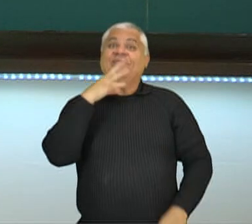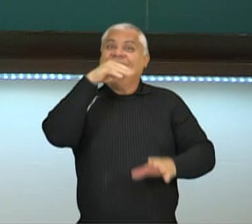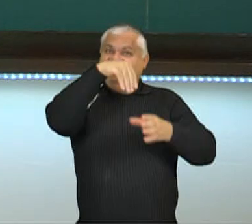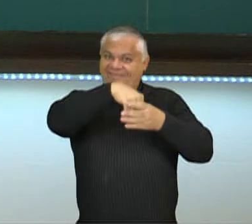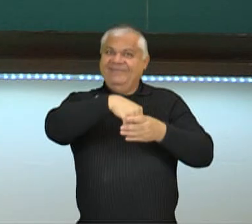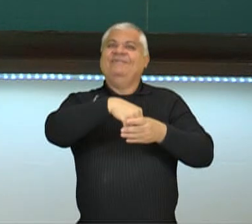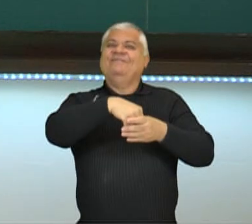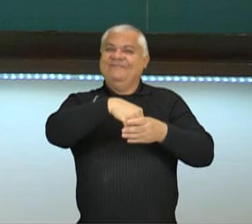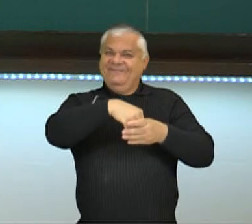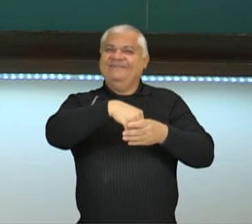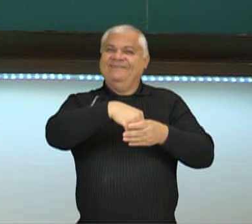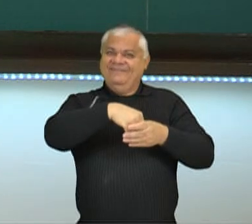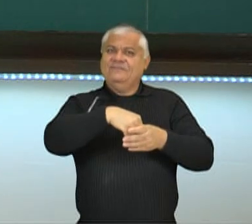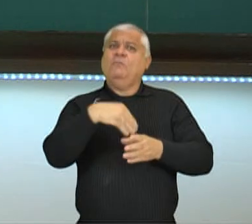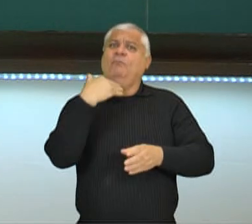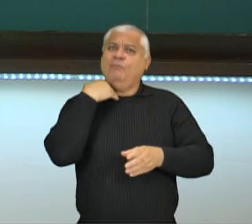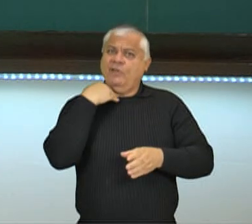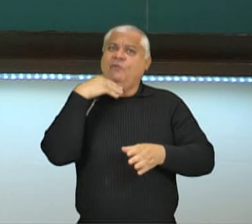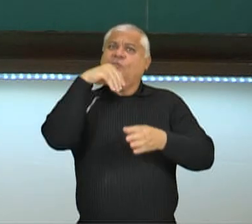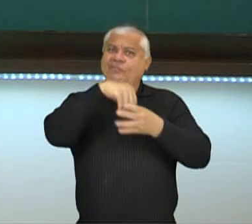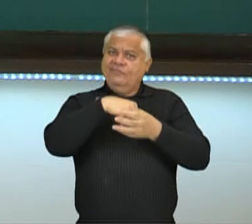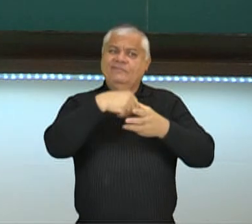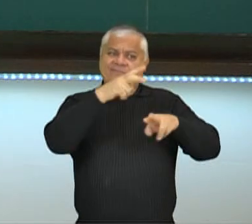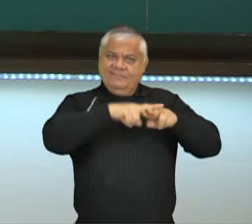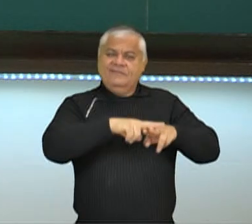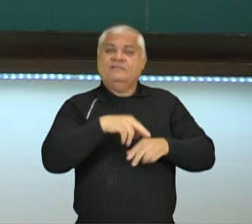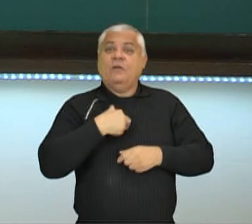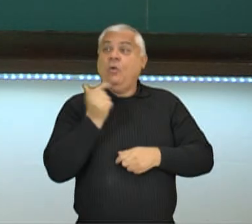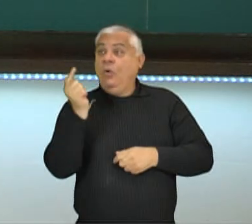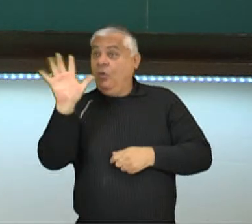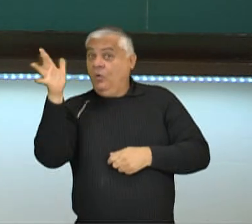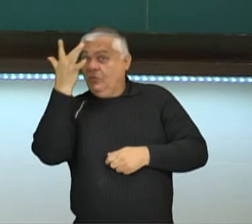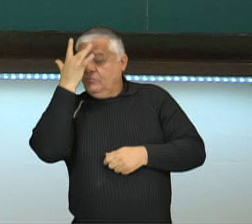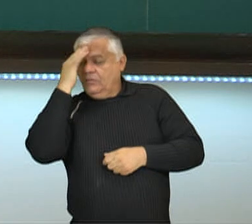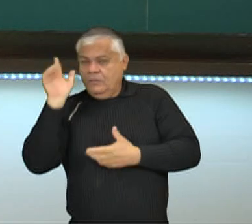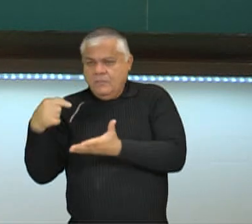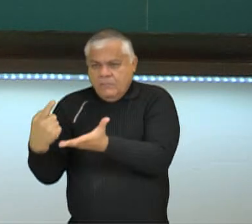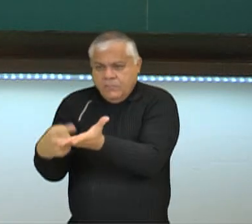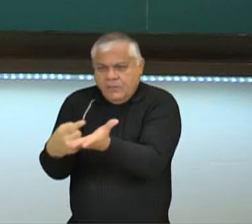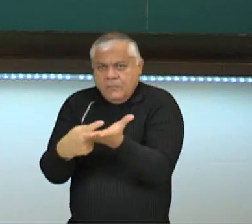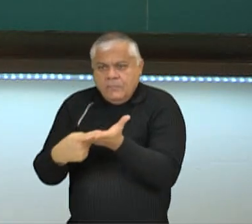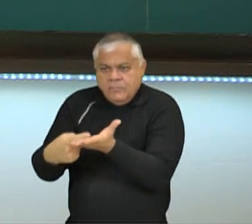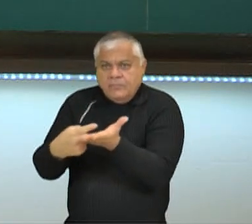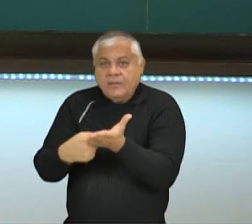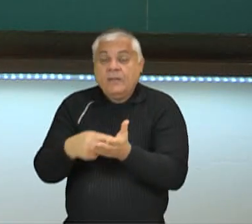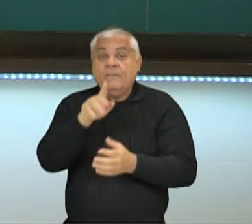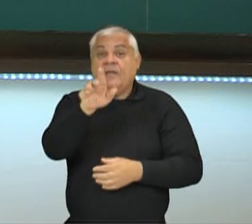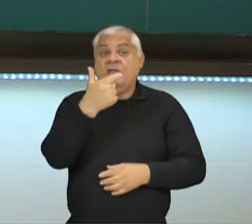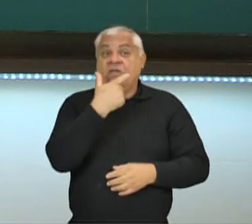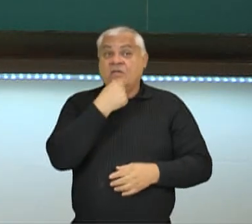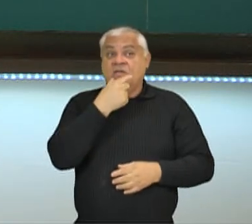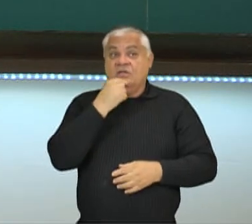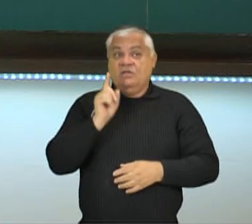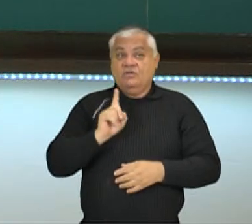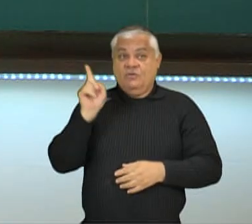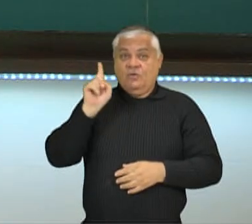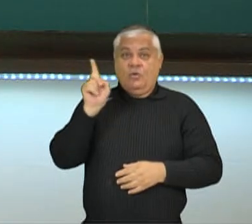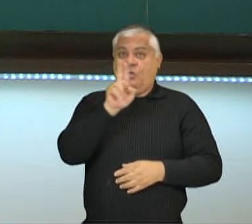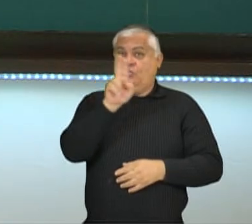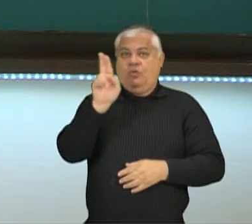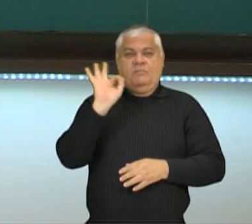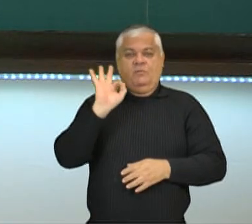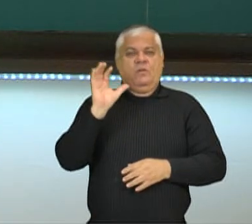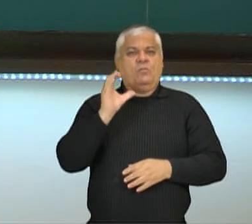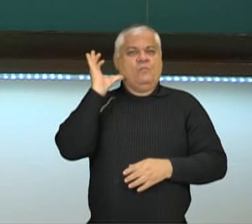dentro, tá? Aonde outros presos se juntaram ali. Mas esse cara aqui, cujo nome a gente não